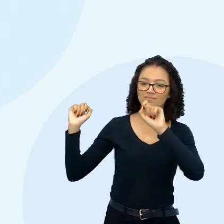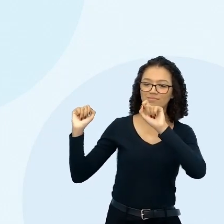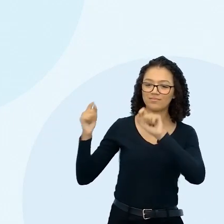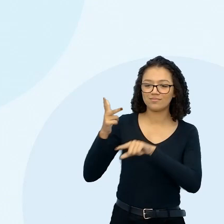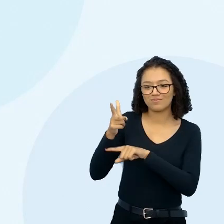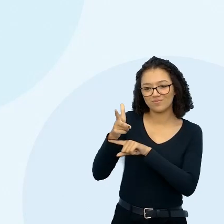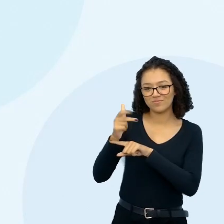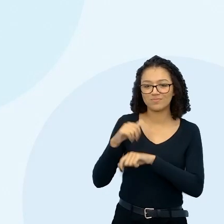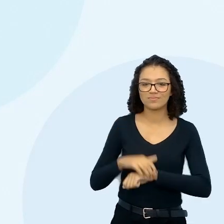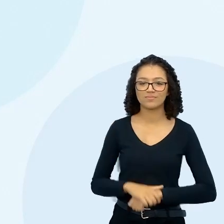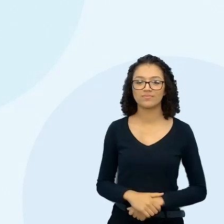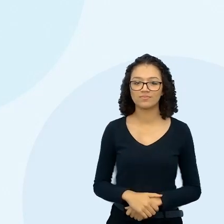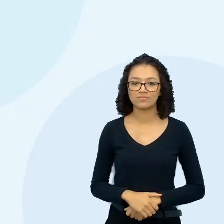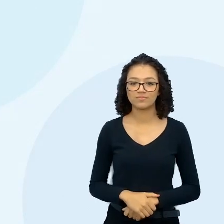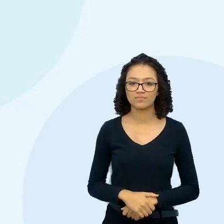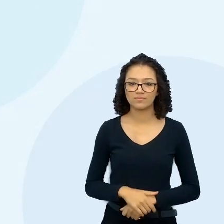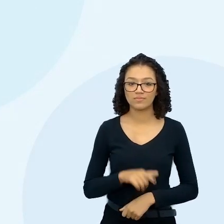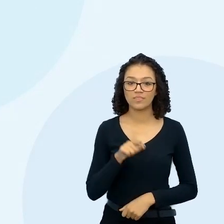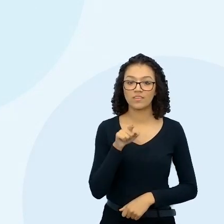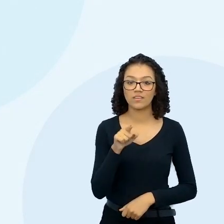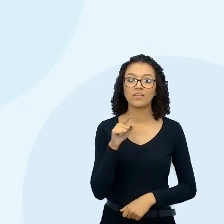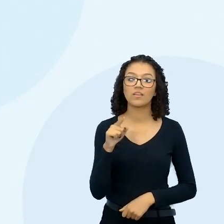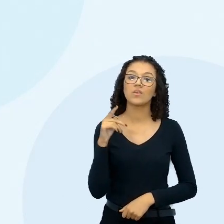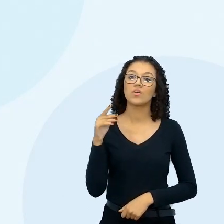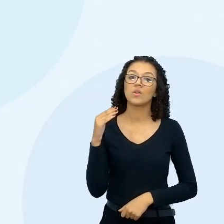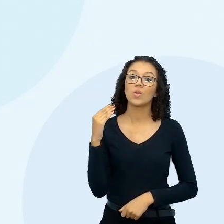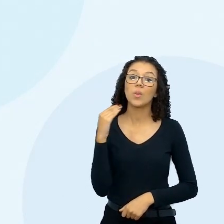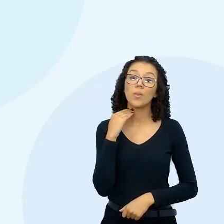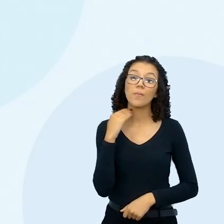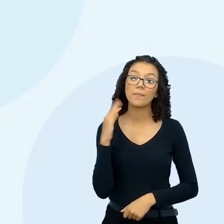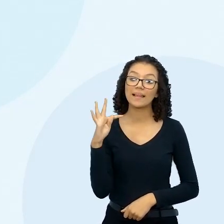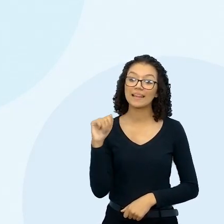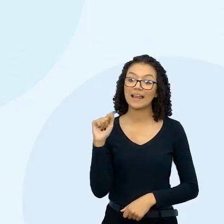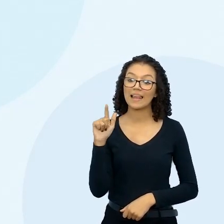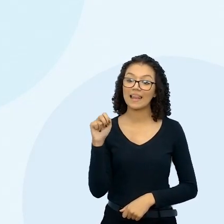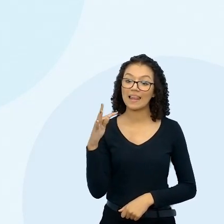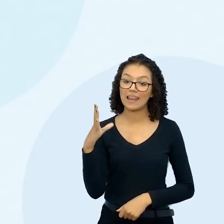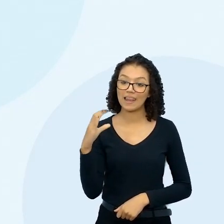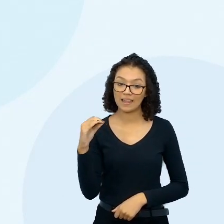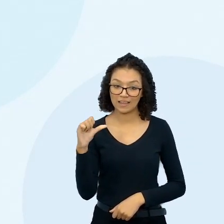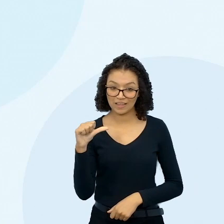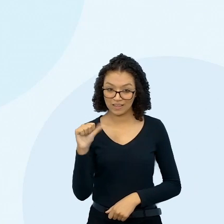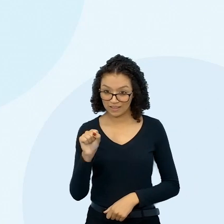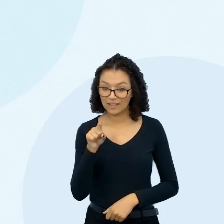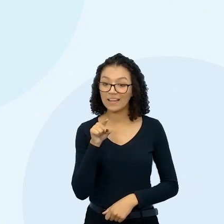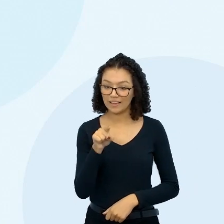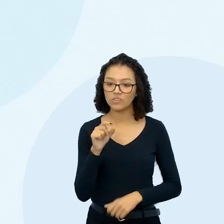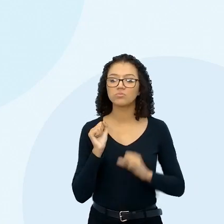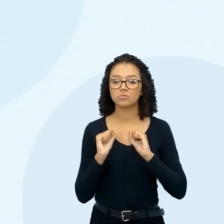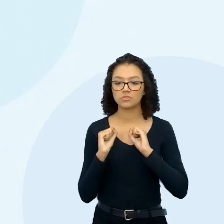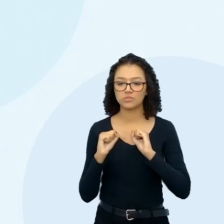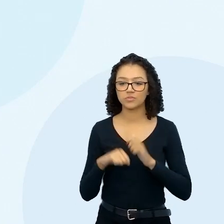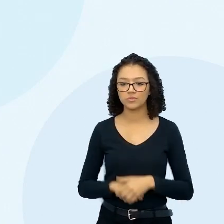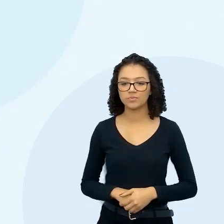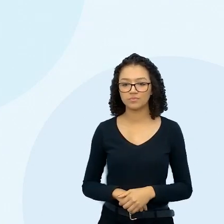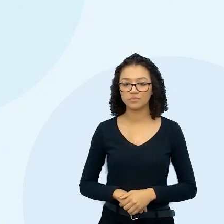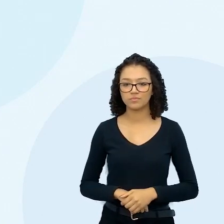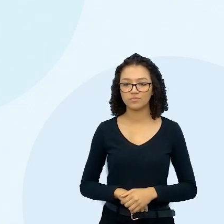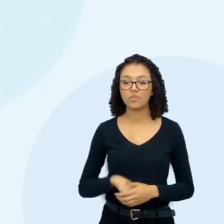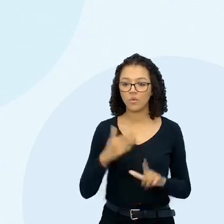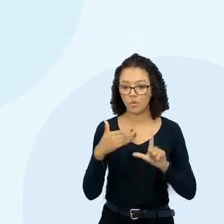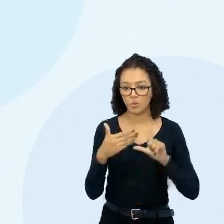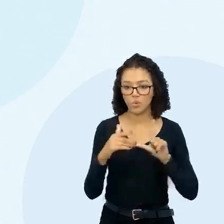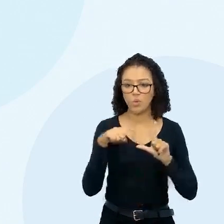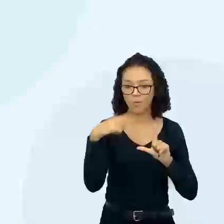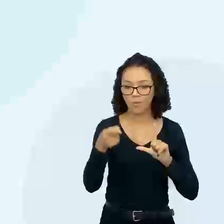slide. Aqui no slide está o QR Code e o link para se inscrever no Banco de Talentos. Próximo